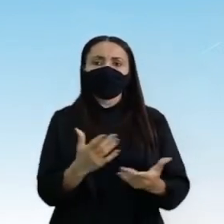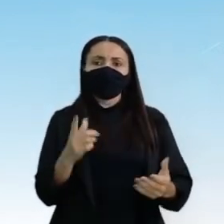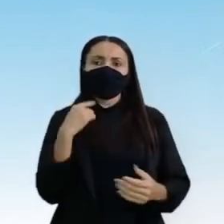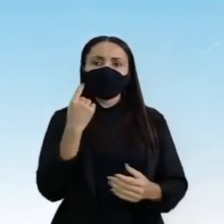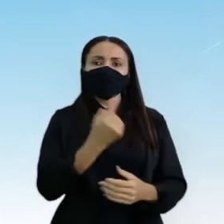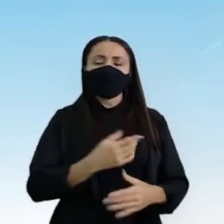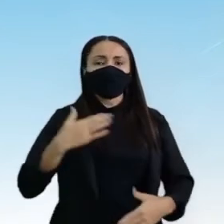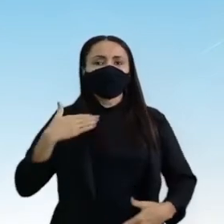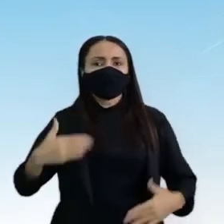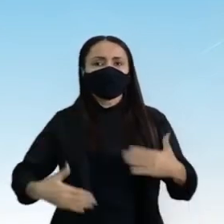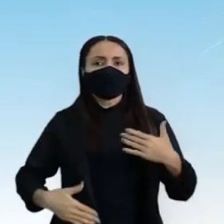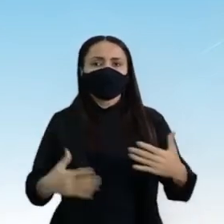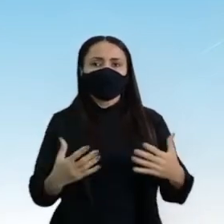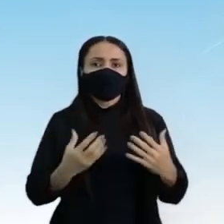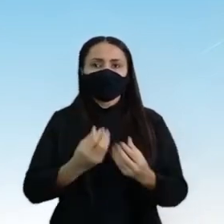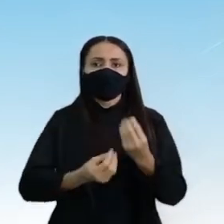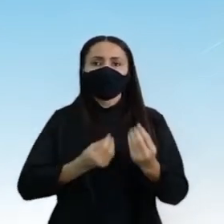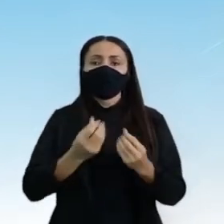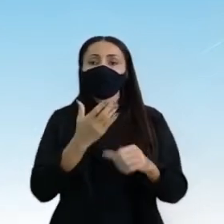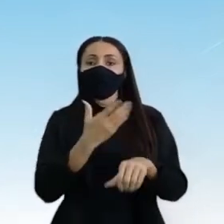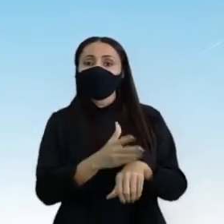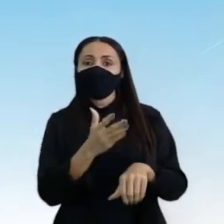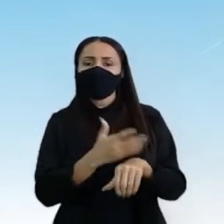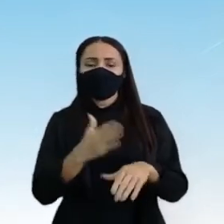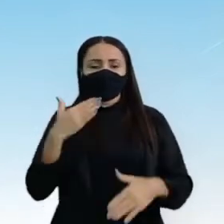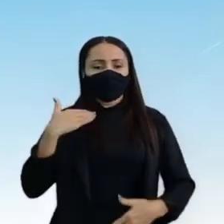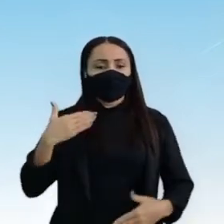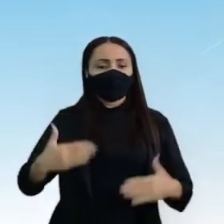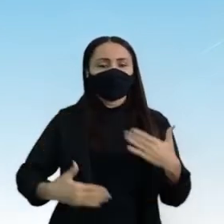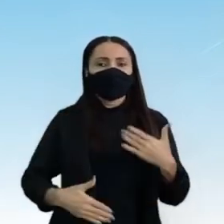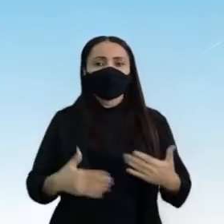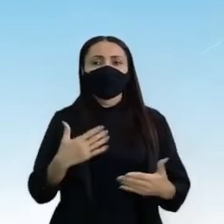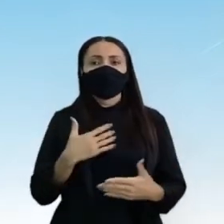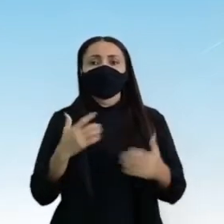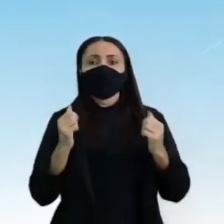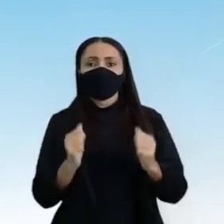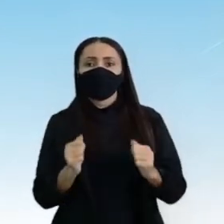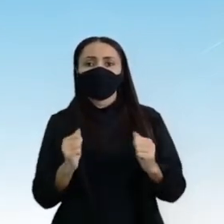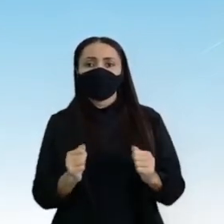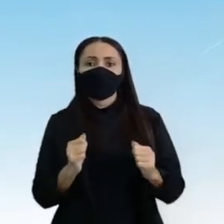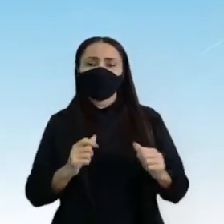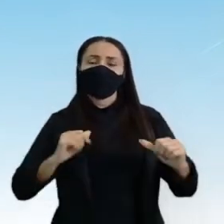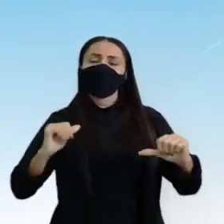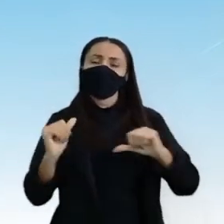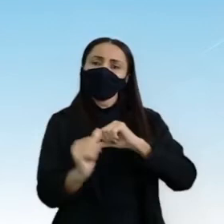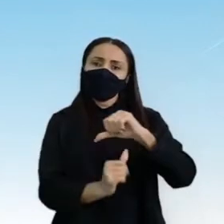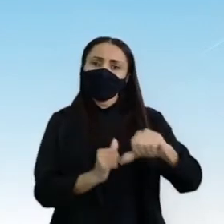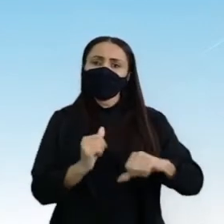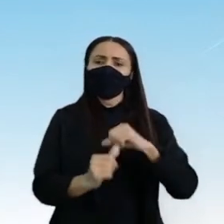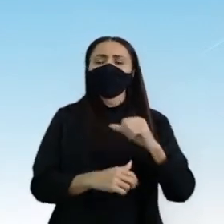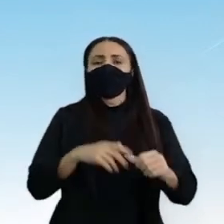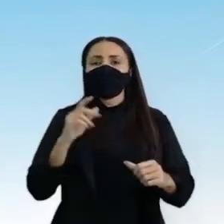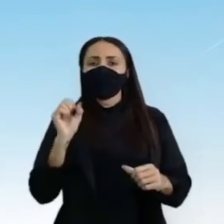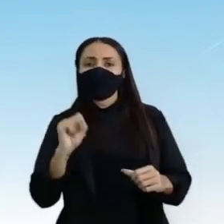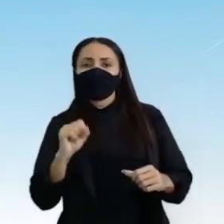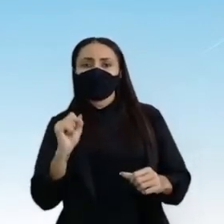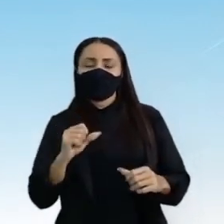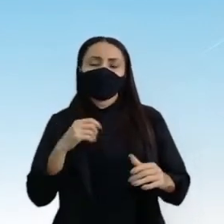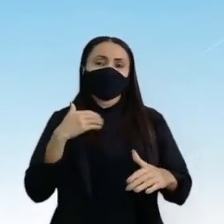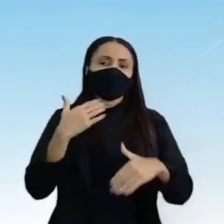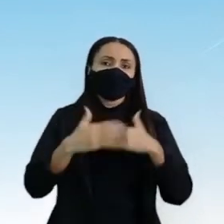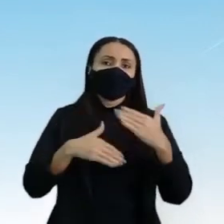nosso corpo e como as práticas corporais elas podem alterar esse processo